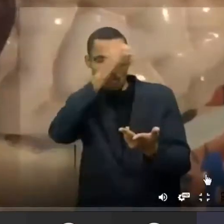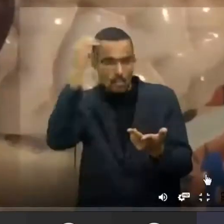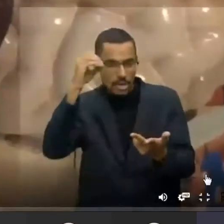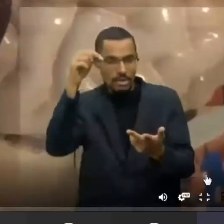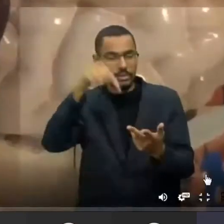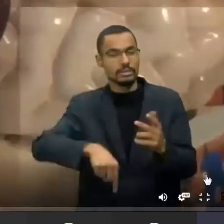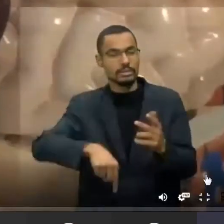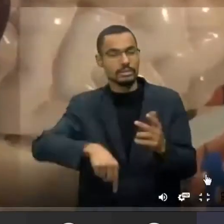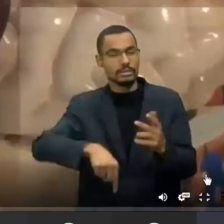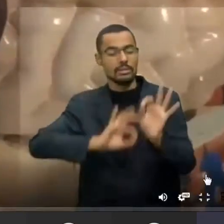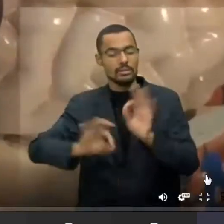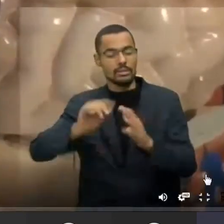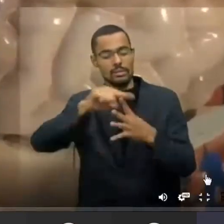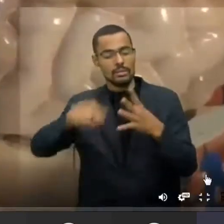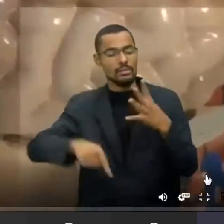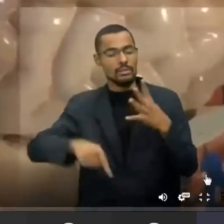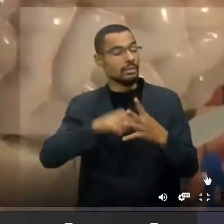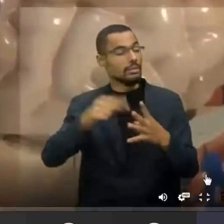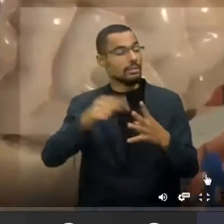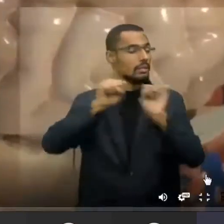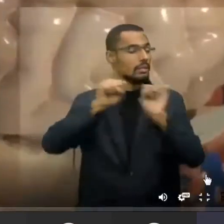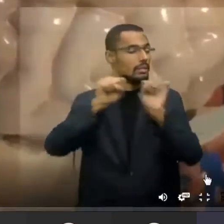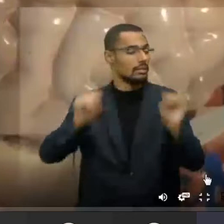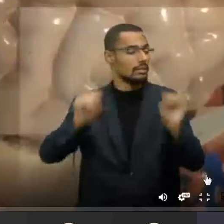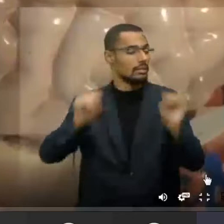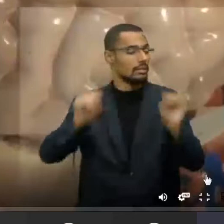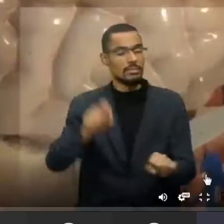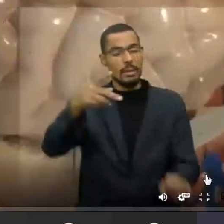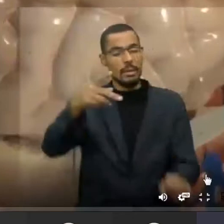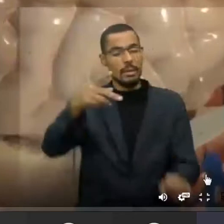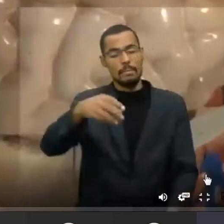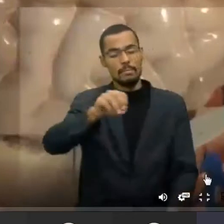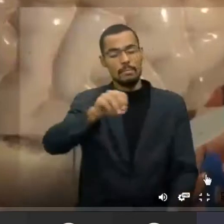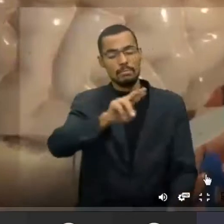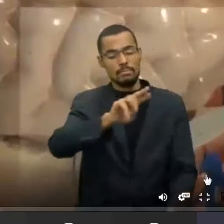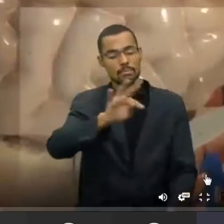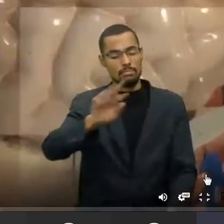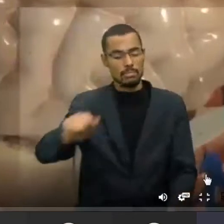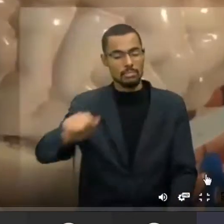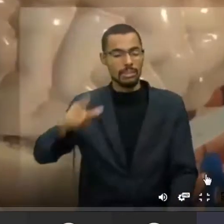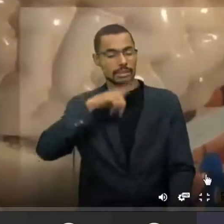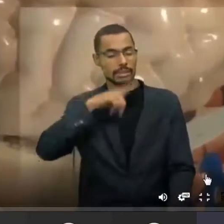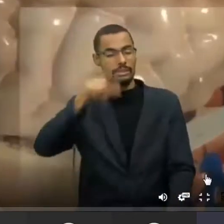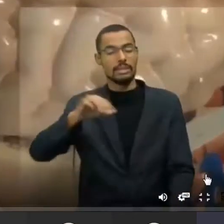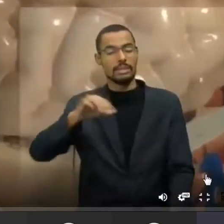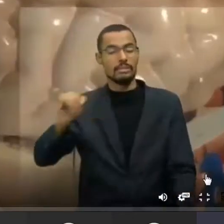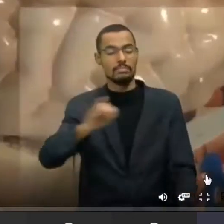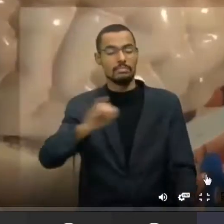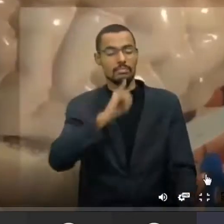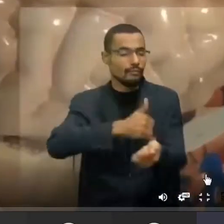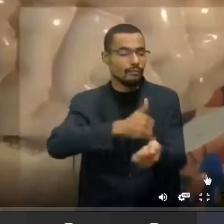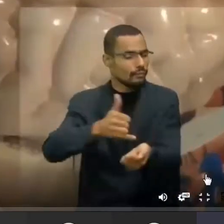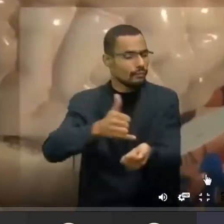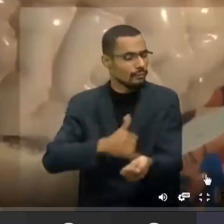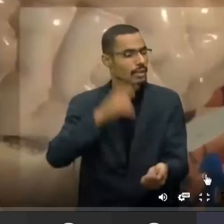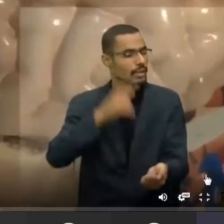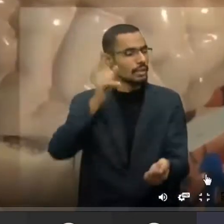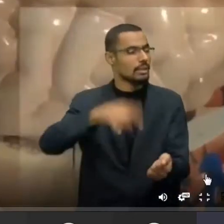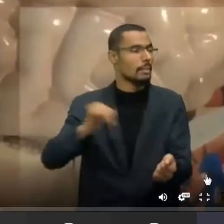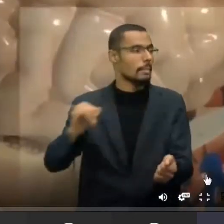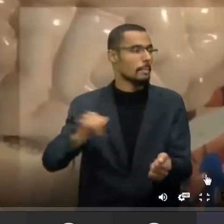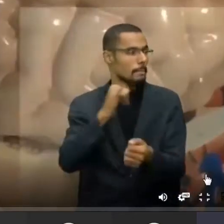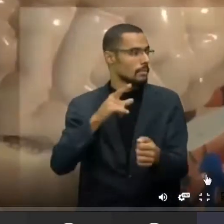E ali na parte posterior eu tenho o sistema porta, onde eu tenho as veias e artérias e os